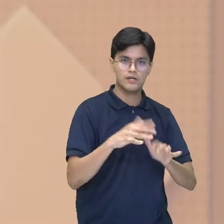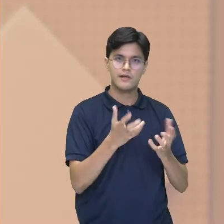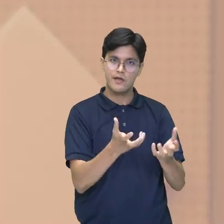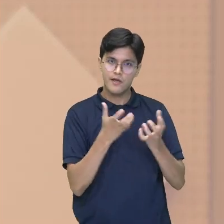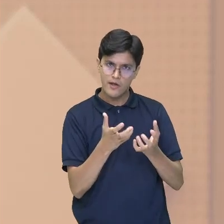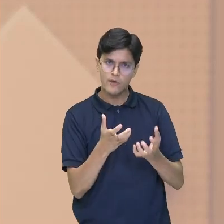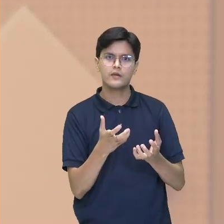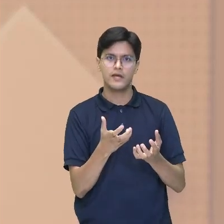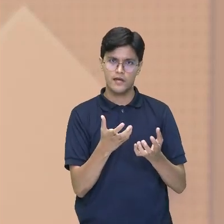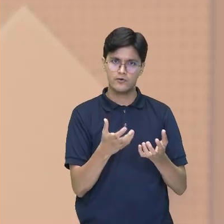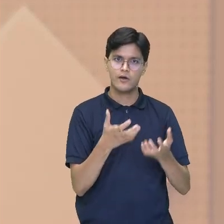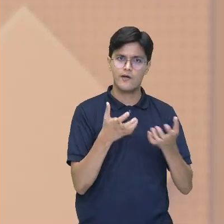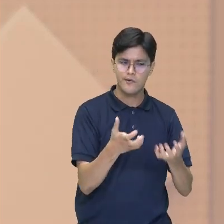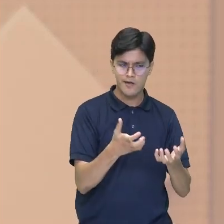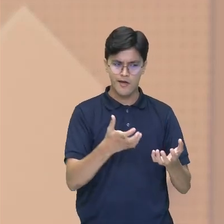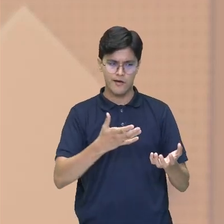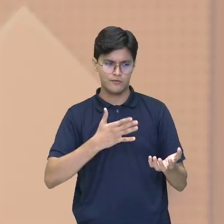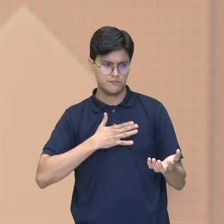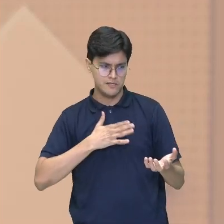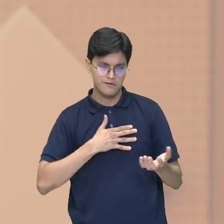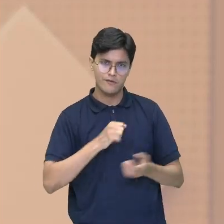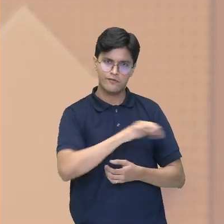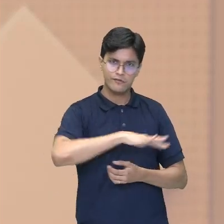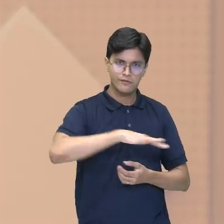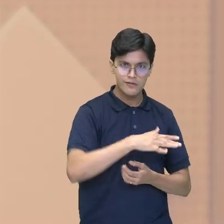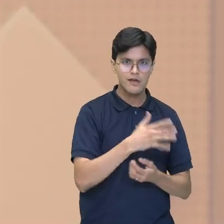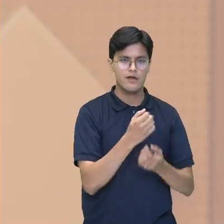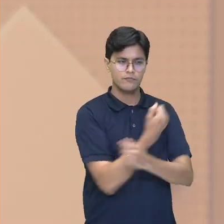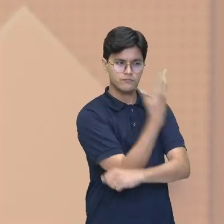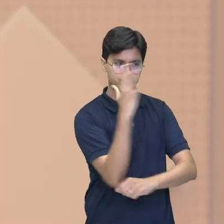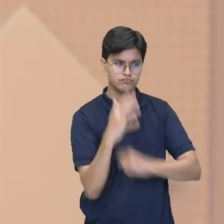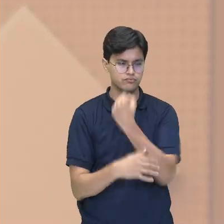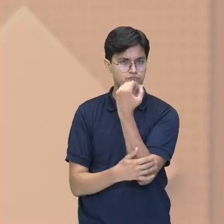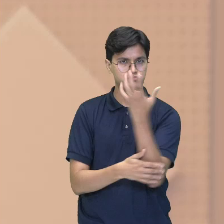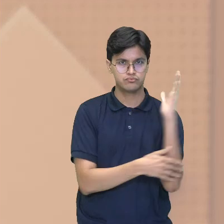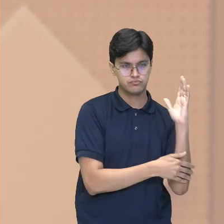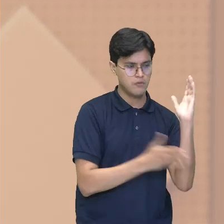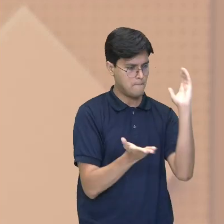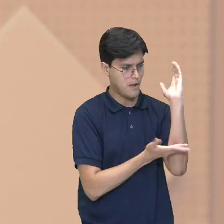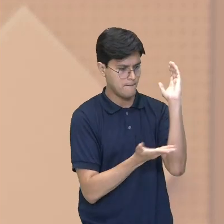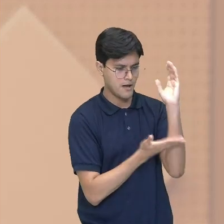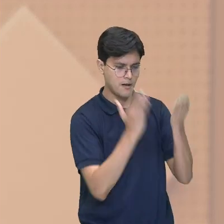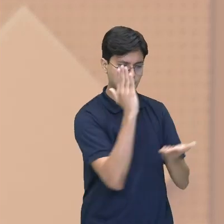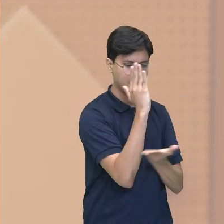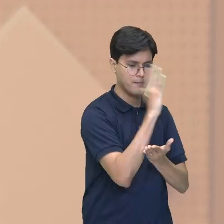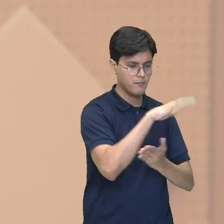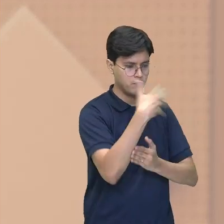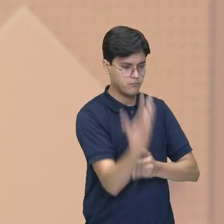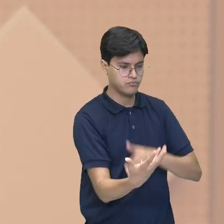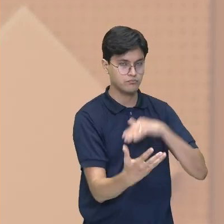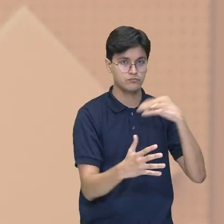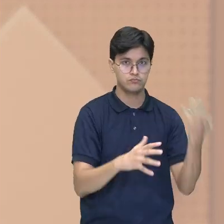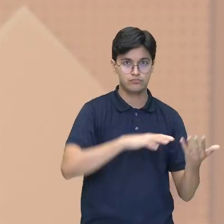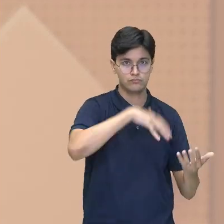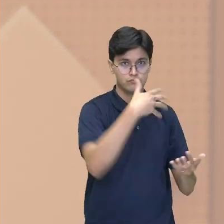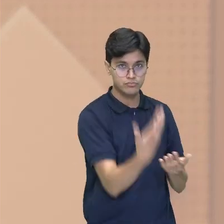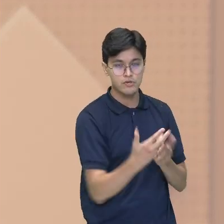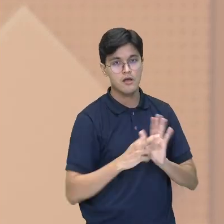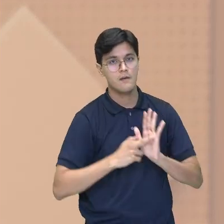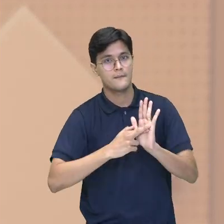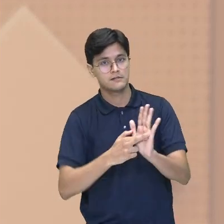tomar posse daquelas terras, desmatam aquelas áreas em nome de uma outra pessoa, de um grande fazendeiro, por